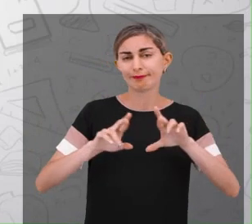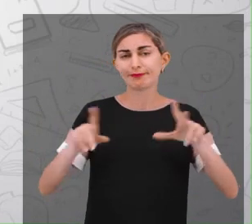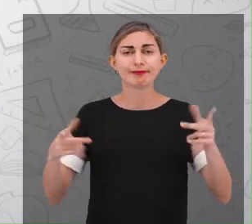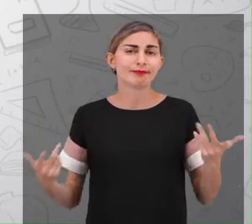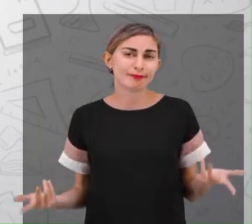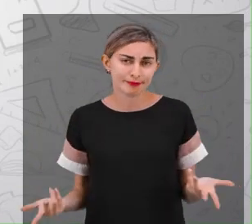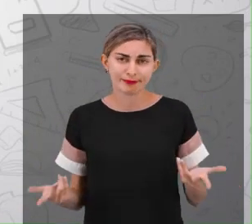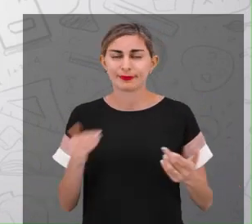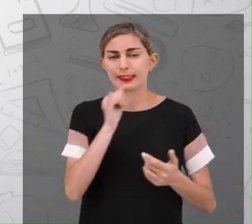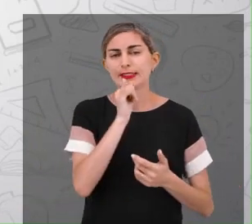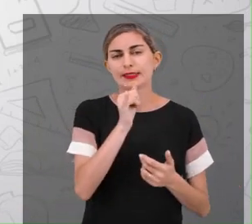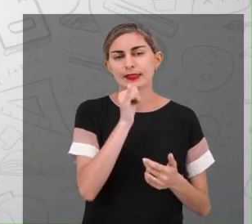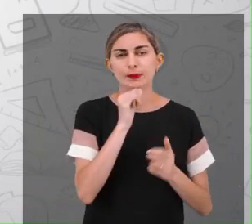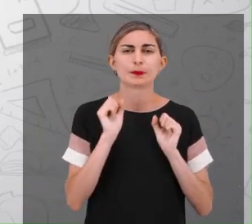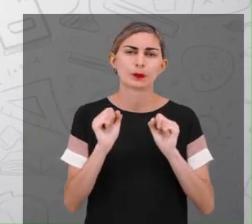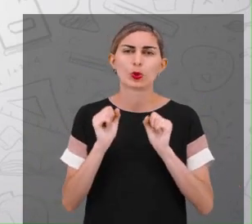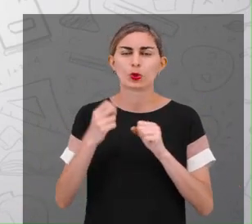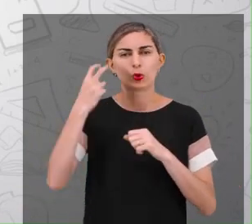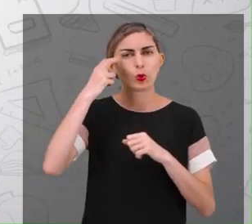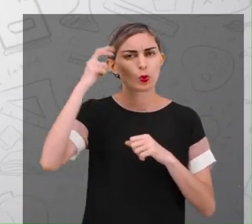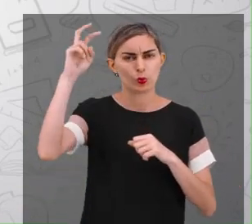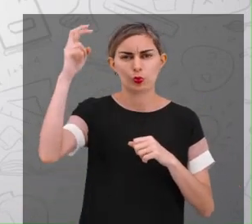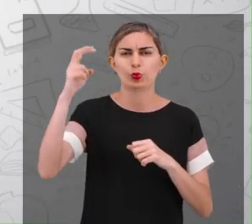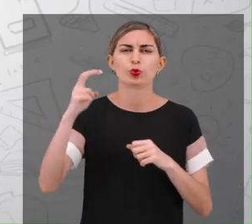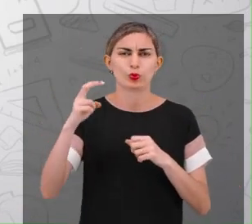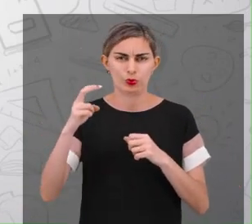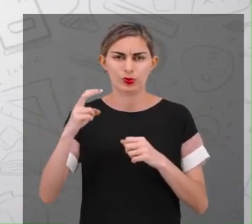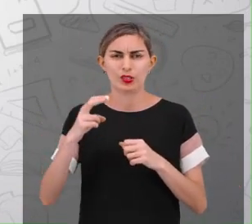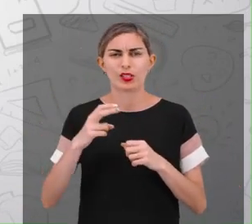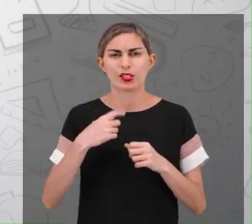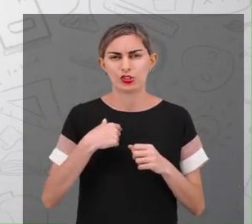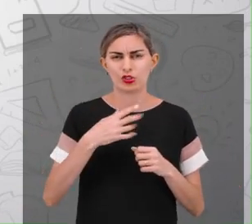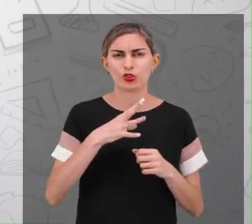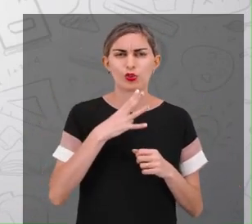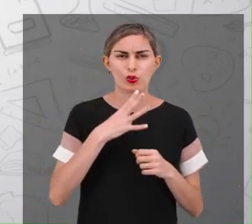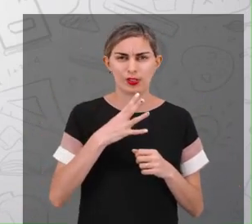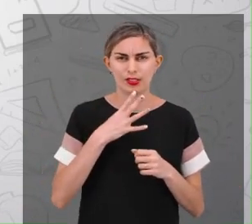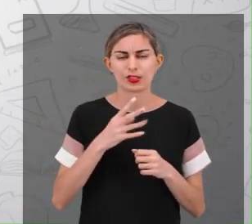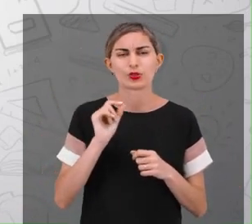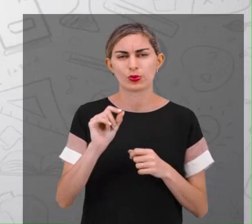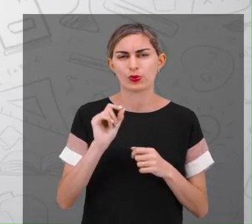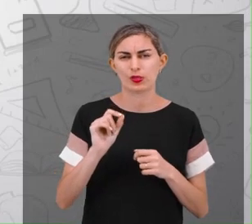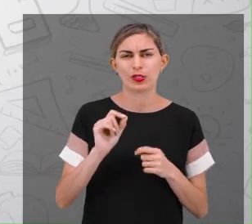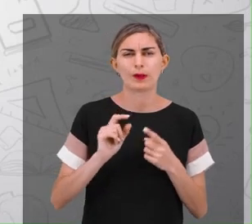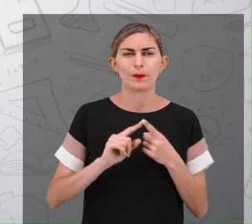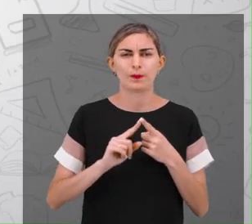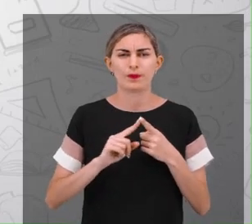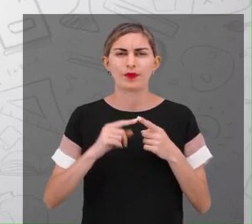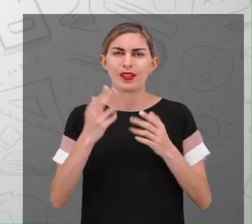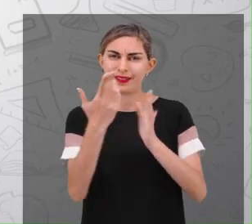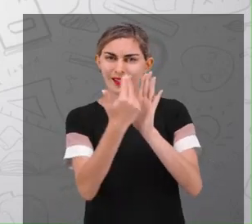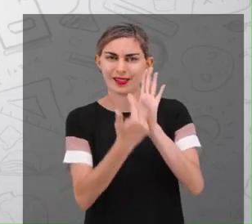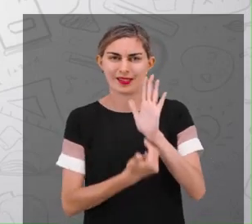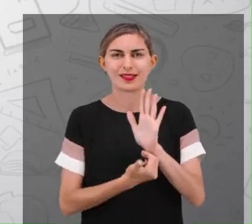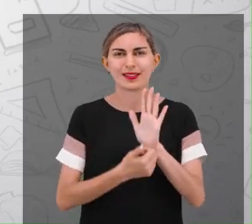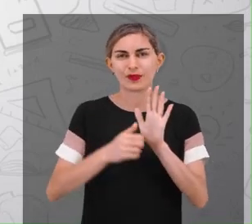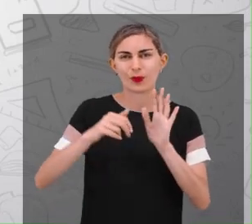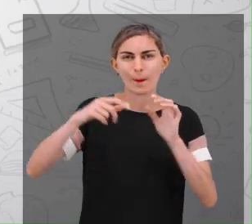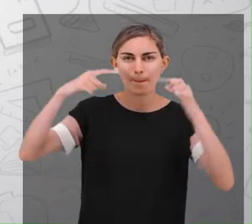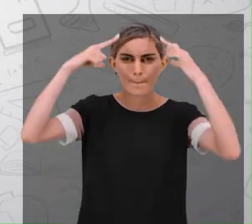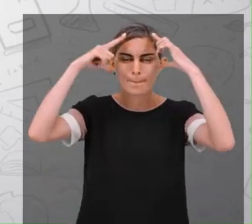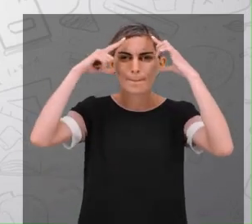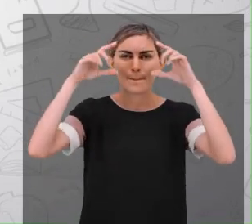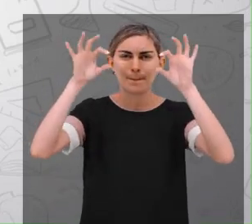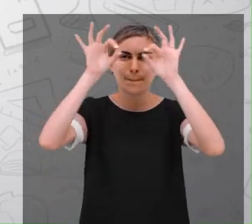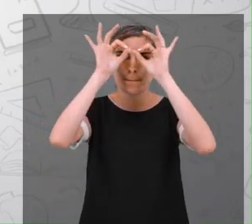como exemplos, nós podemos citar da cultura pop, que todos nós conhecemos, a figura dos quadrinhos como o Batman.